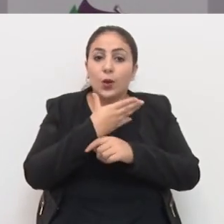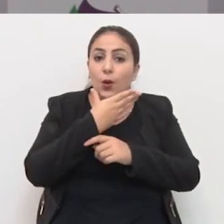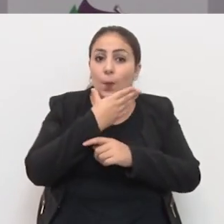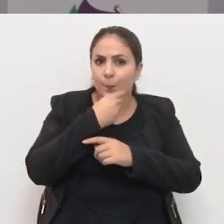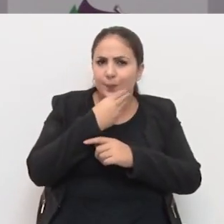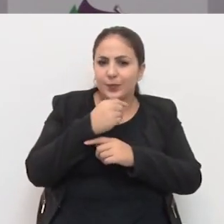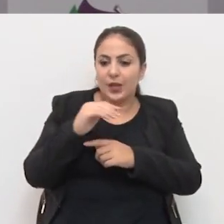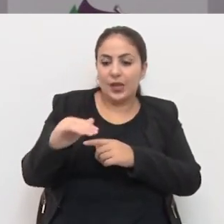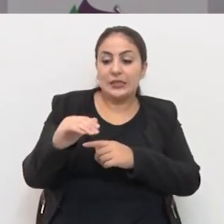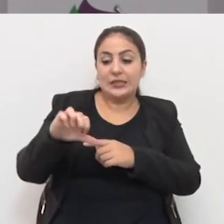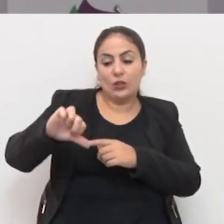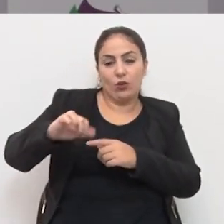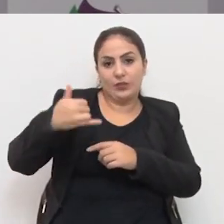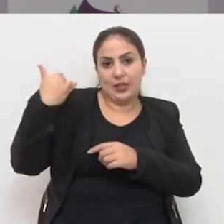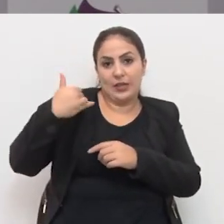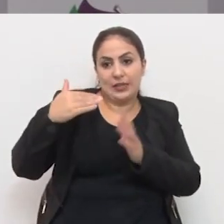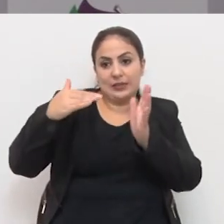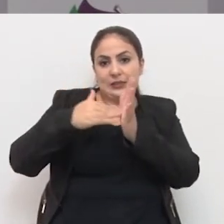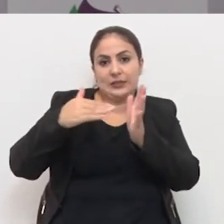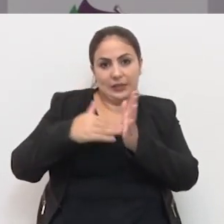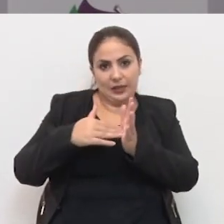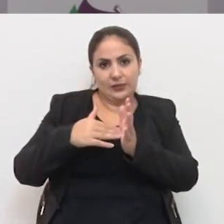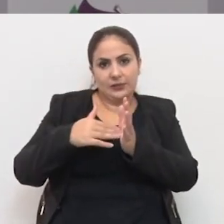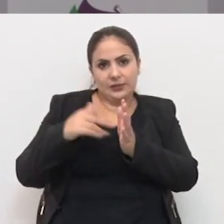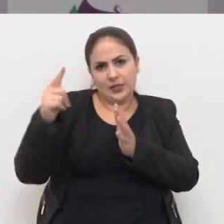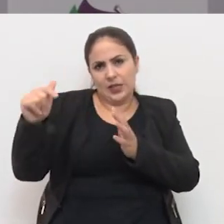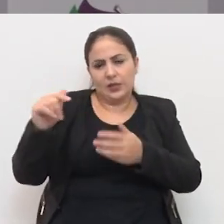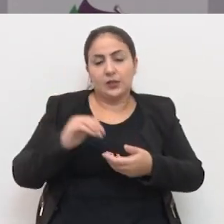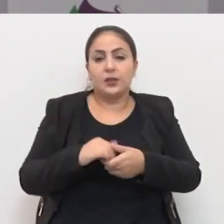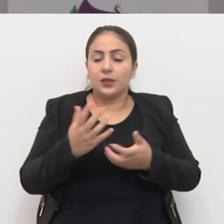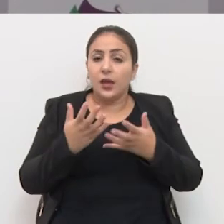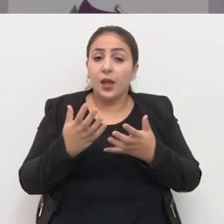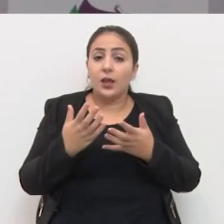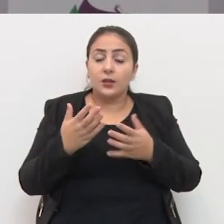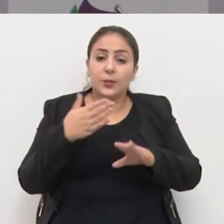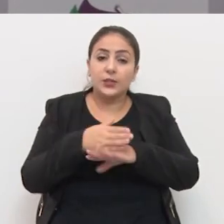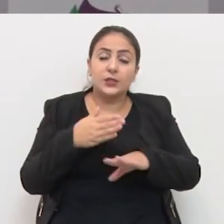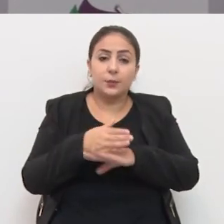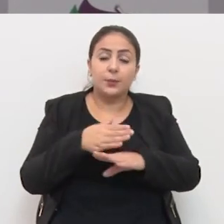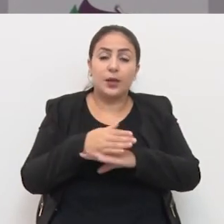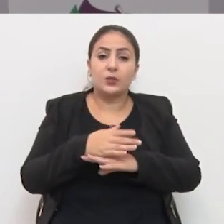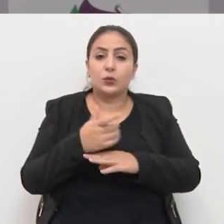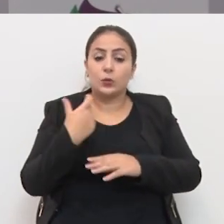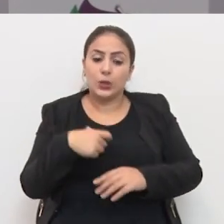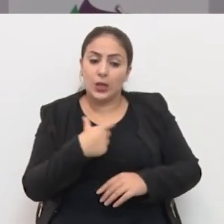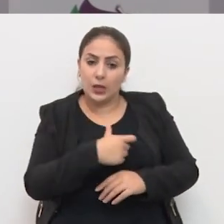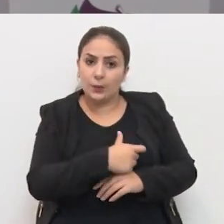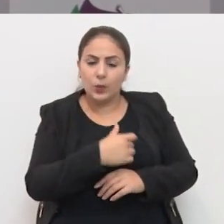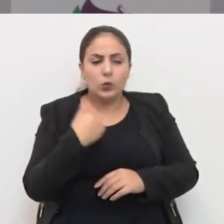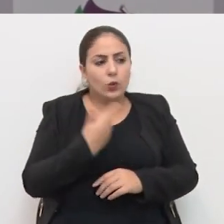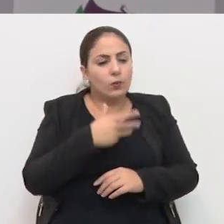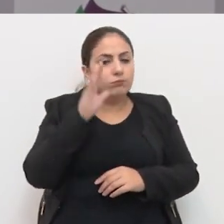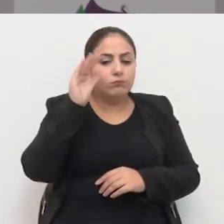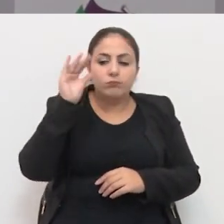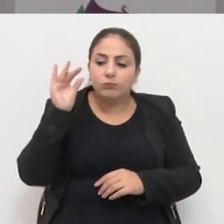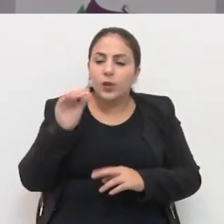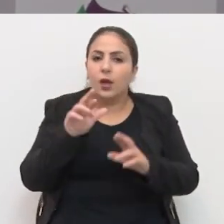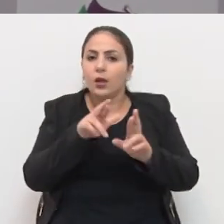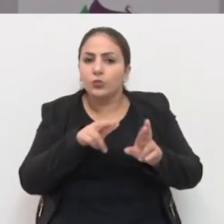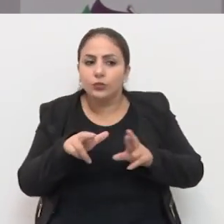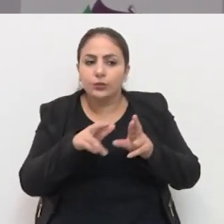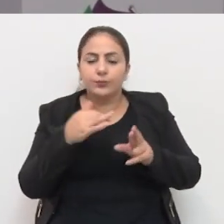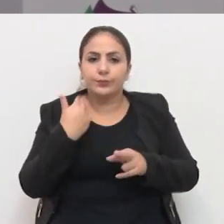né, a partir dos 9 anos, que desejam, né, fazer parte das categorias de base do Grêmio. Nós vamos estar observando na